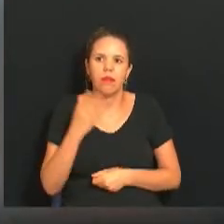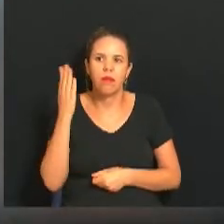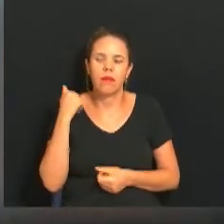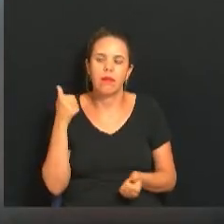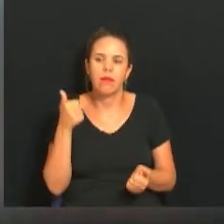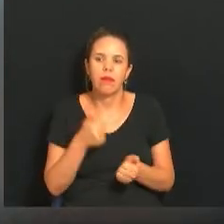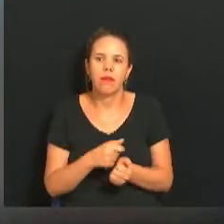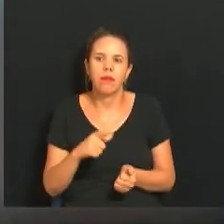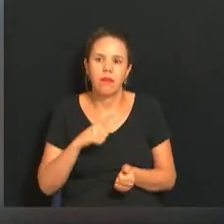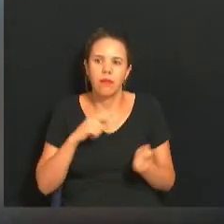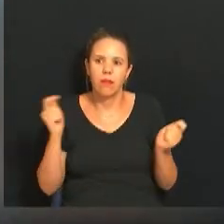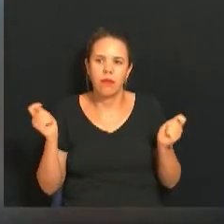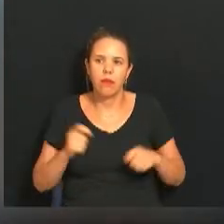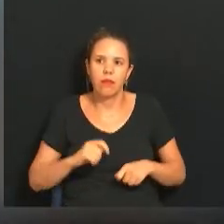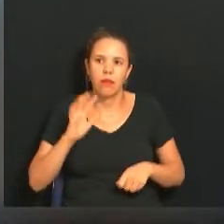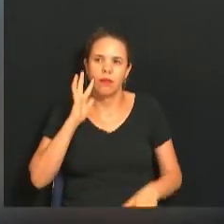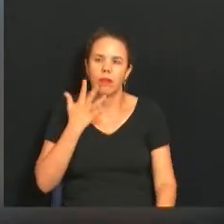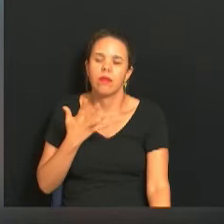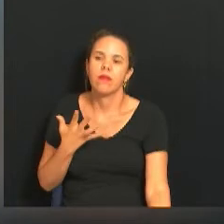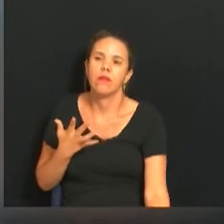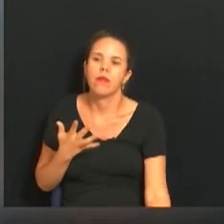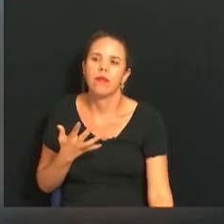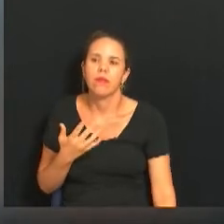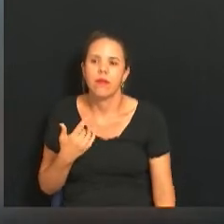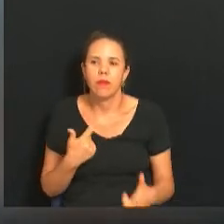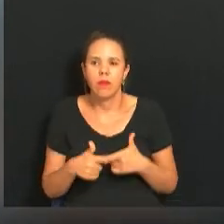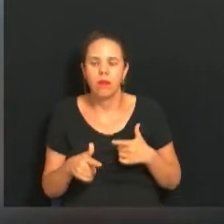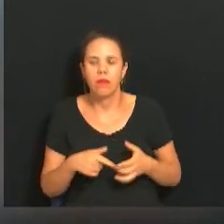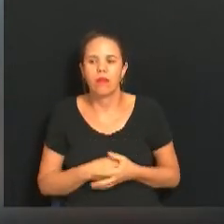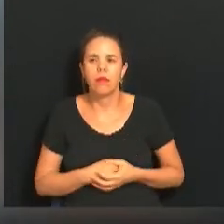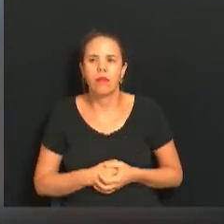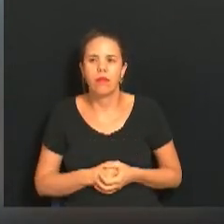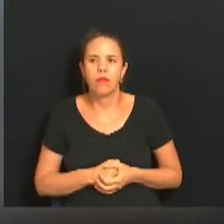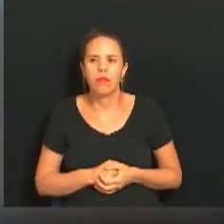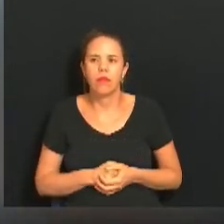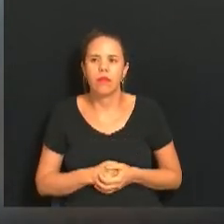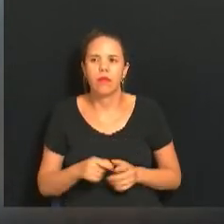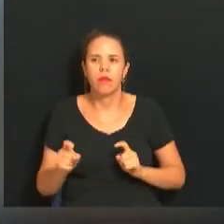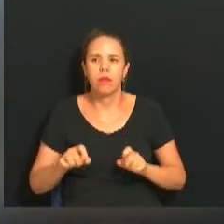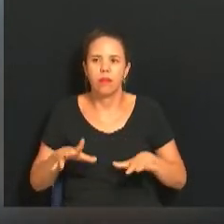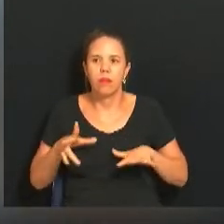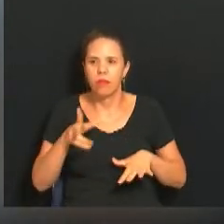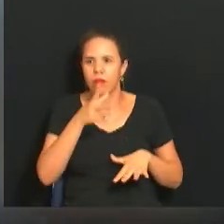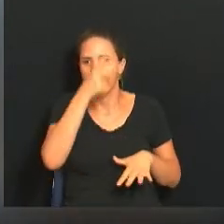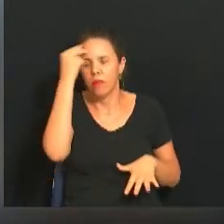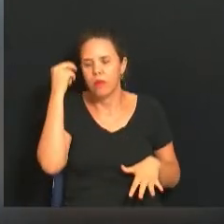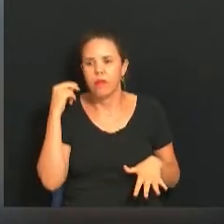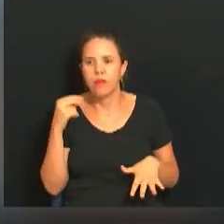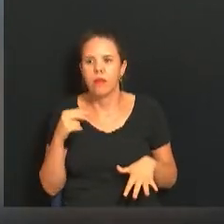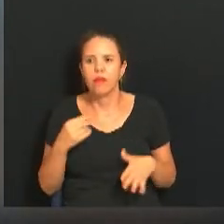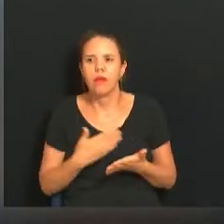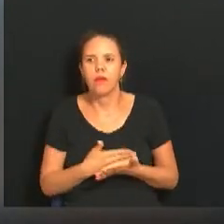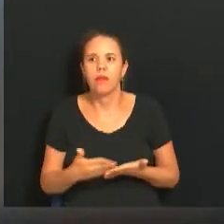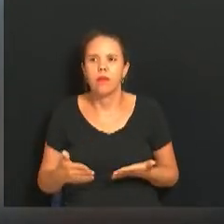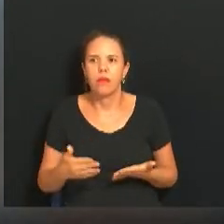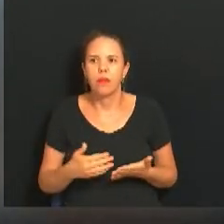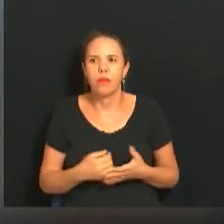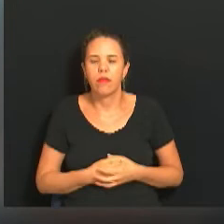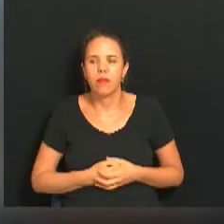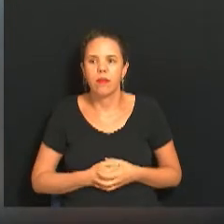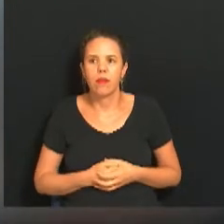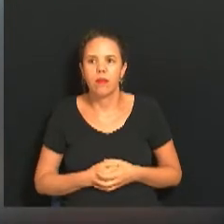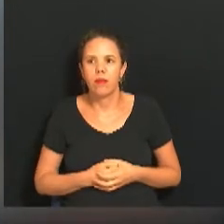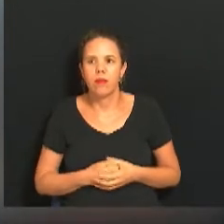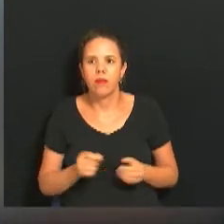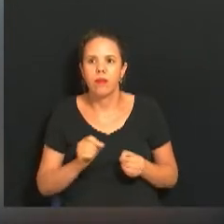temos condições de resolver o problema do transporte nas audiências públicas que vão começar para poder